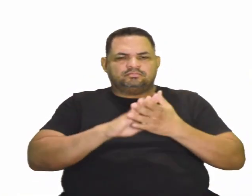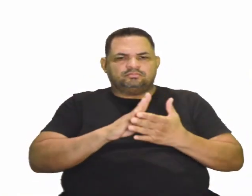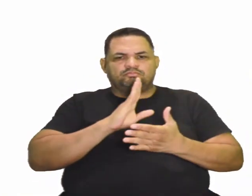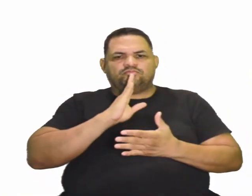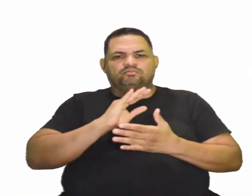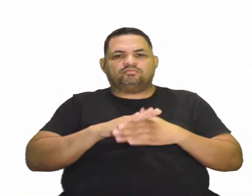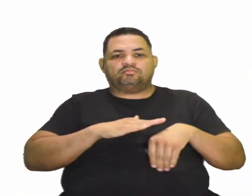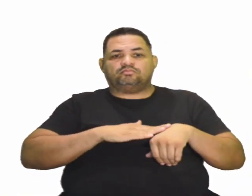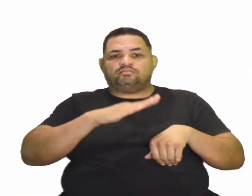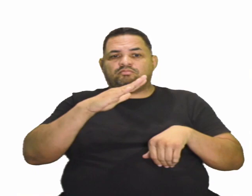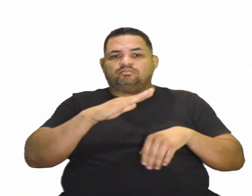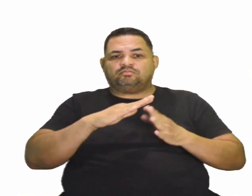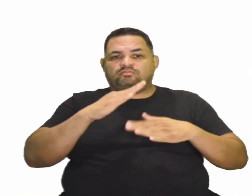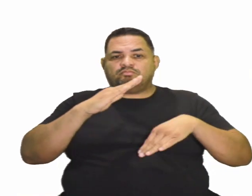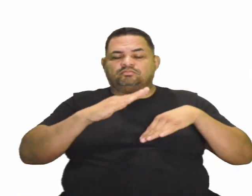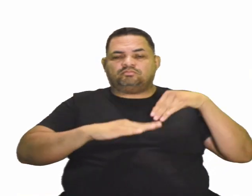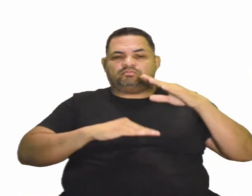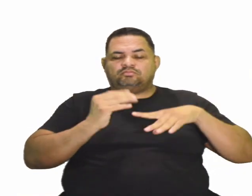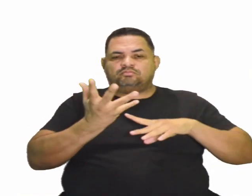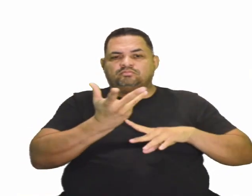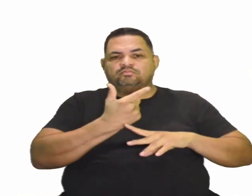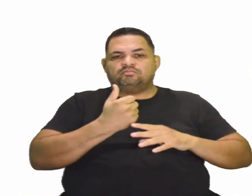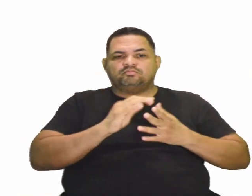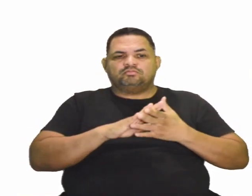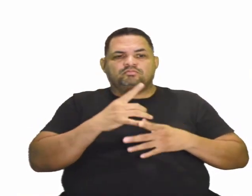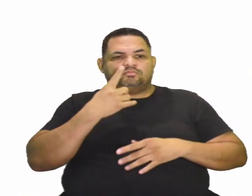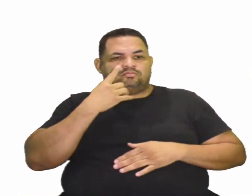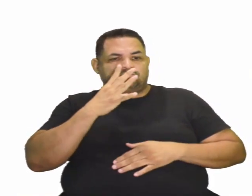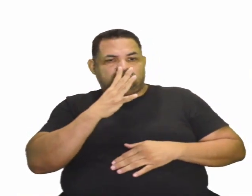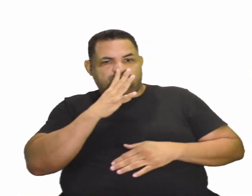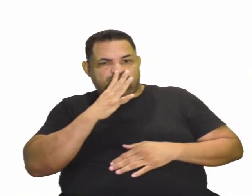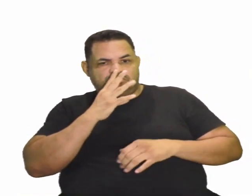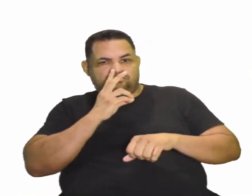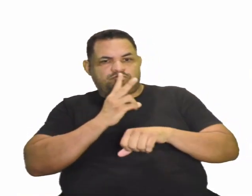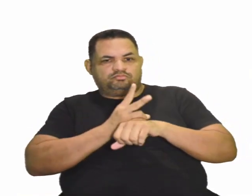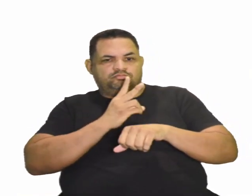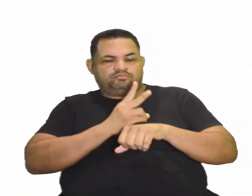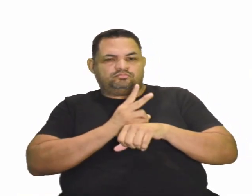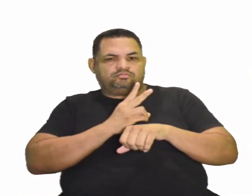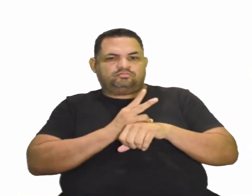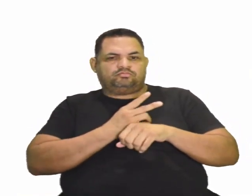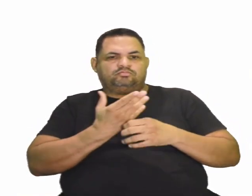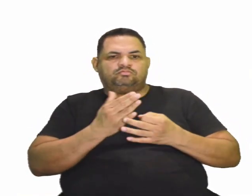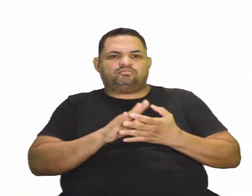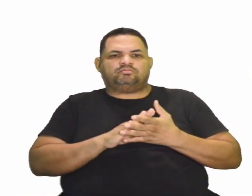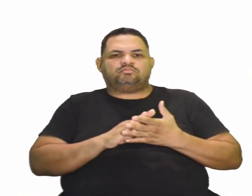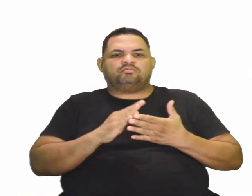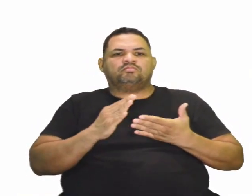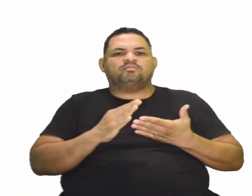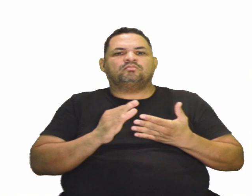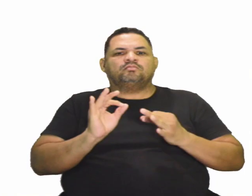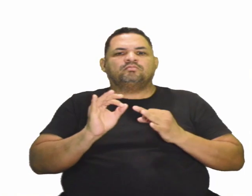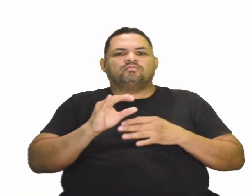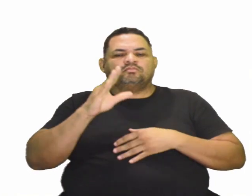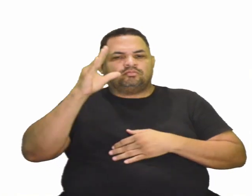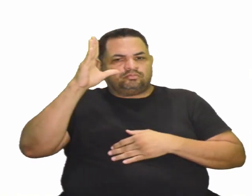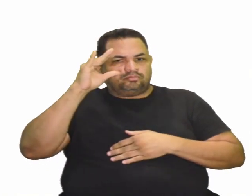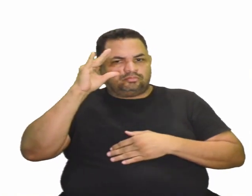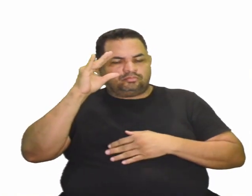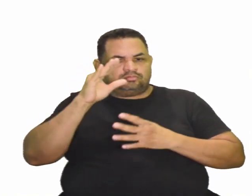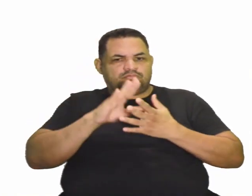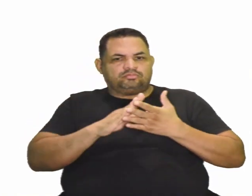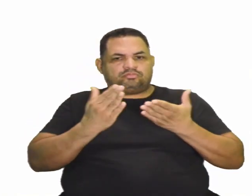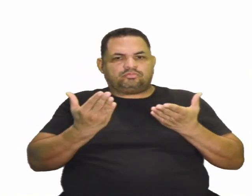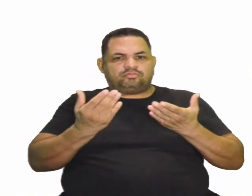respeito dos artistas, né, vocês podem assistir esse vídeo aqui, Artistas e Obras Renascentistas. Muito interessante, então vocês